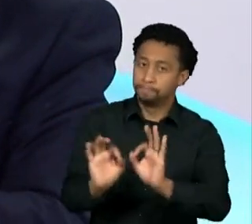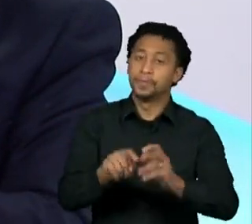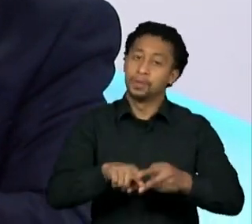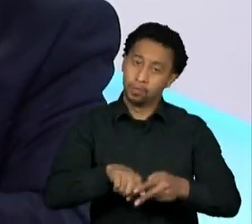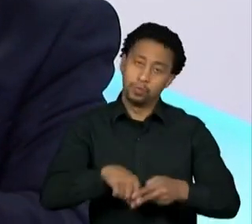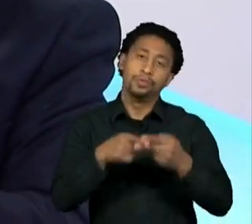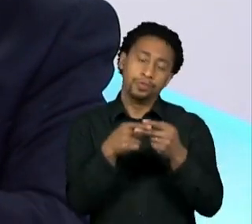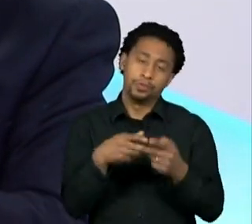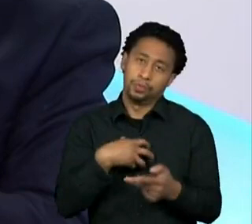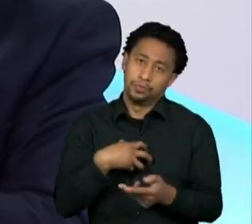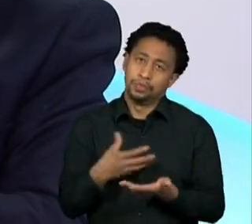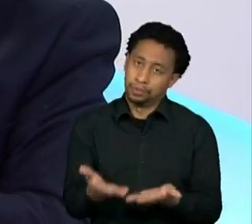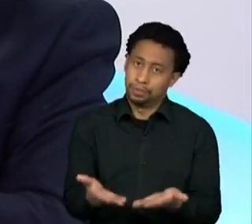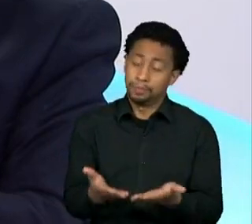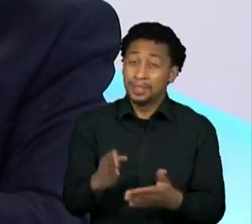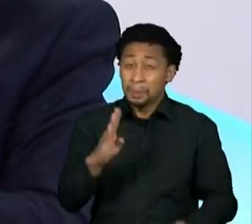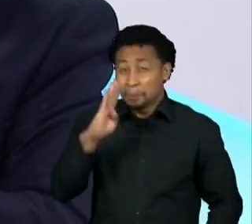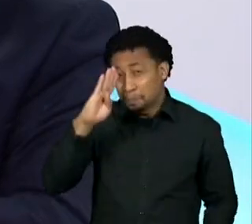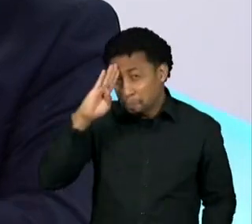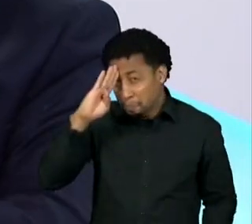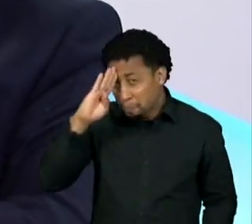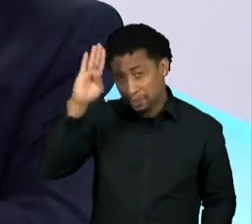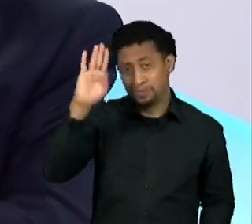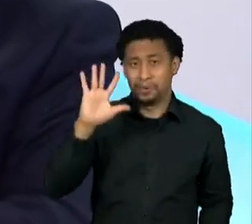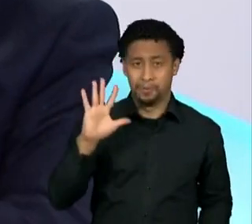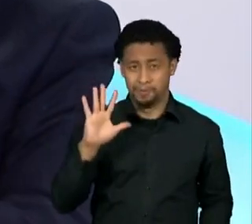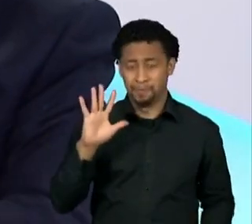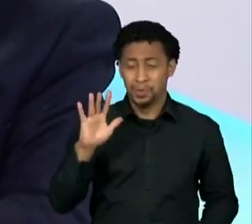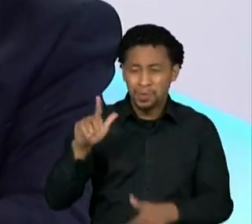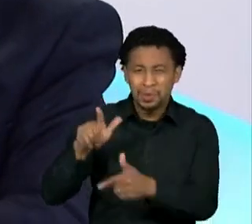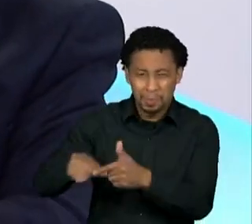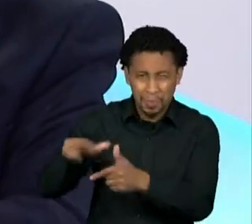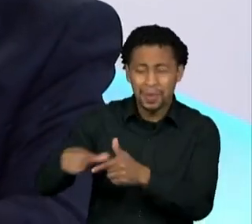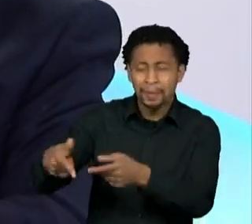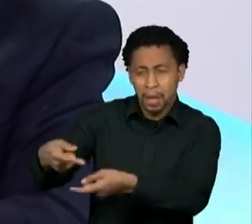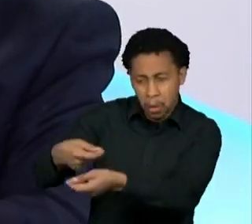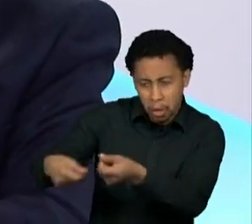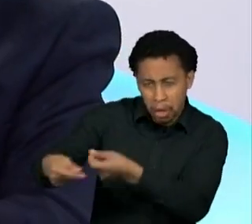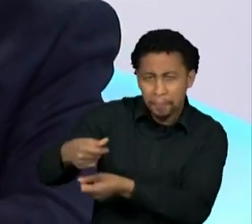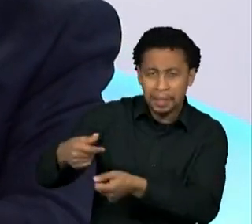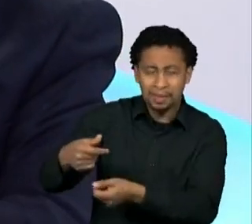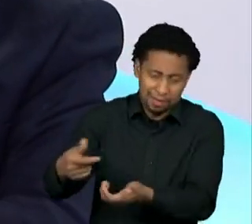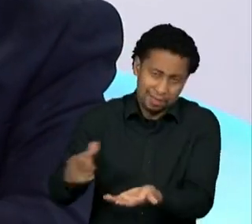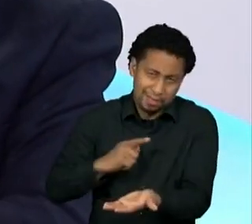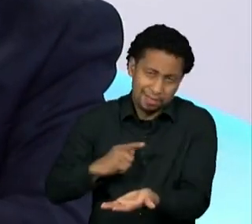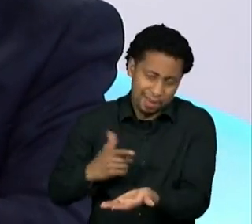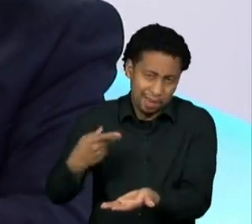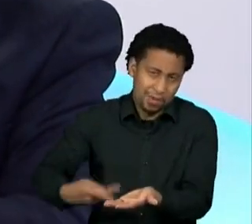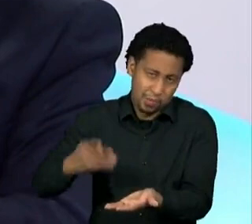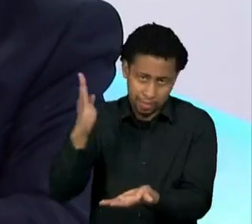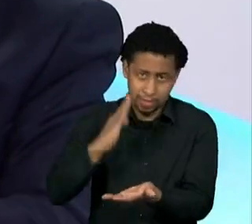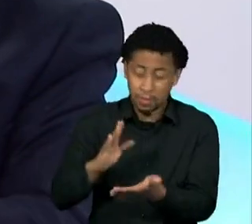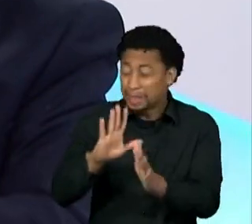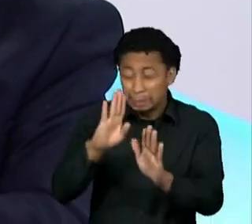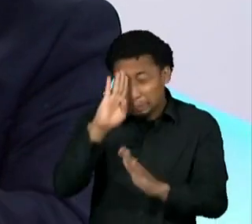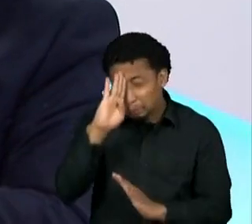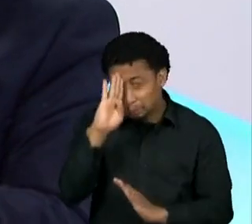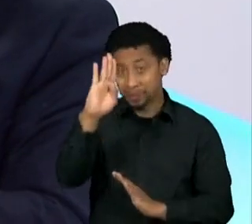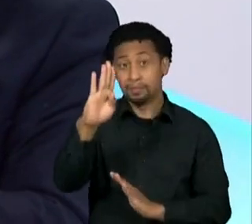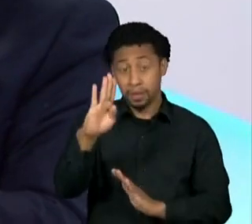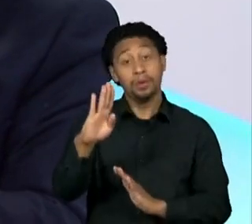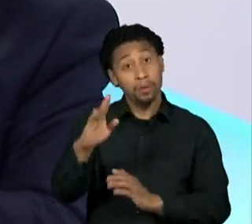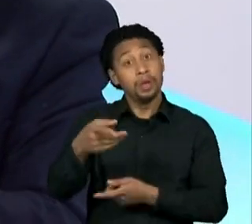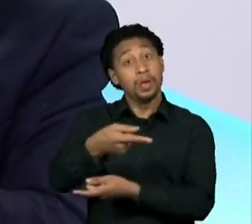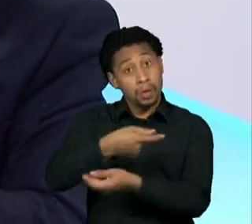problema que eu acho que assim prioridade absoluta além dessas questões macroeconômicas que nós estamos falando aqui agora é retomada do crescimento